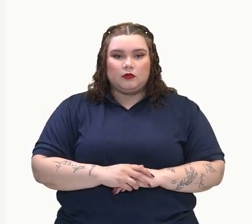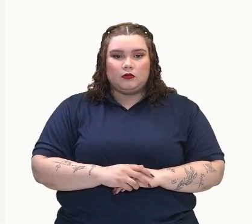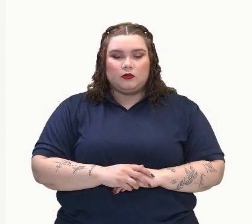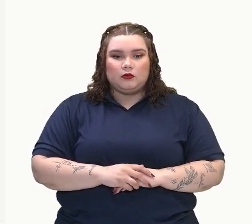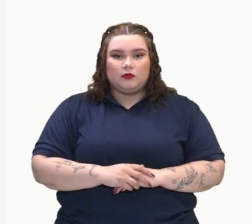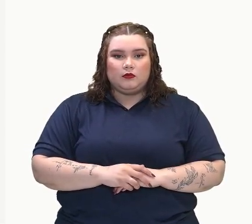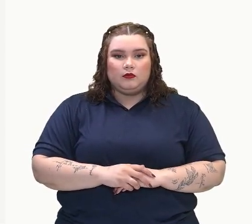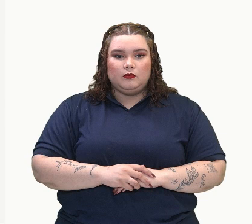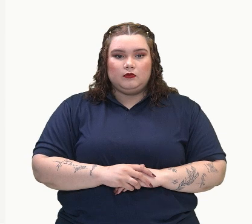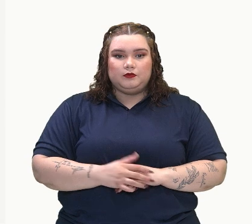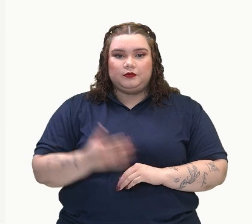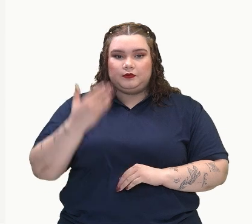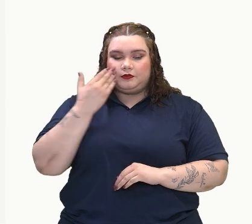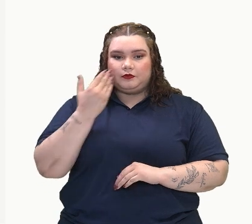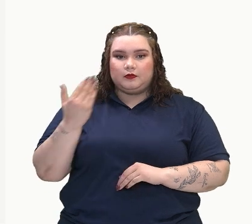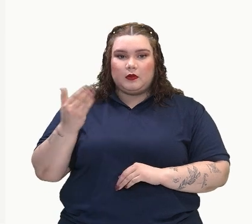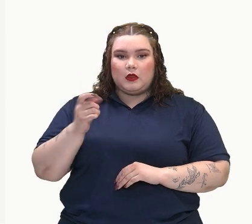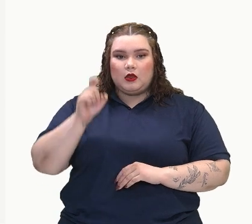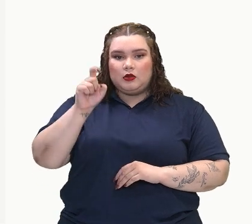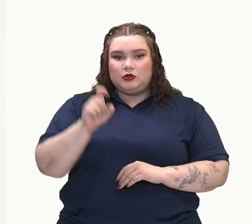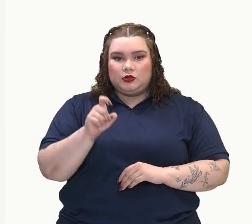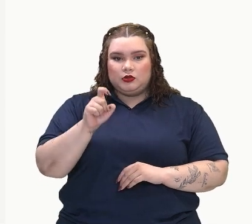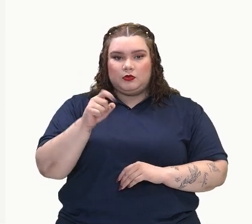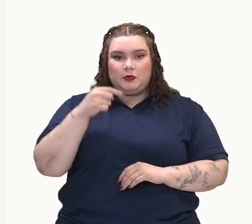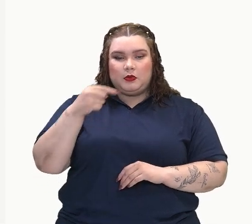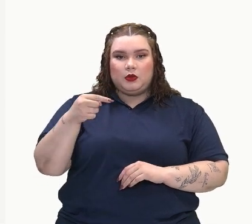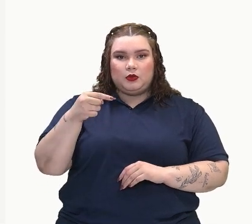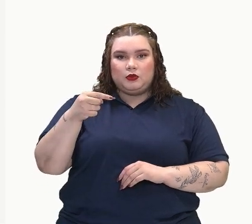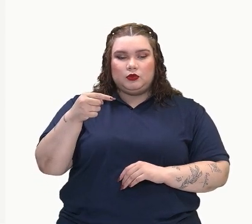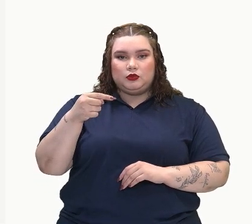X menos 2 ao quadrado.